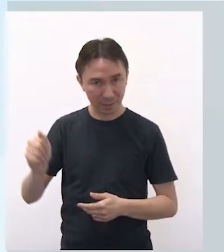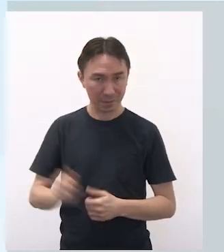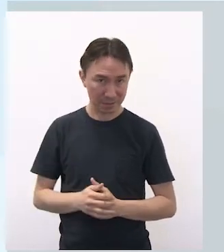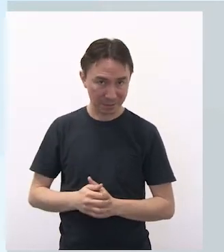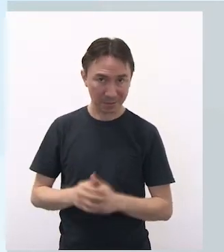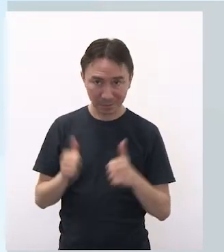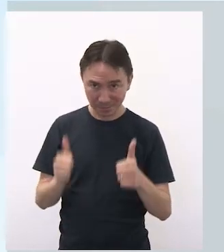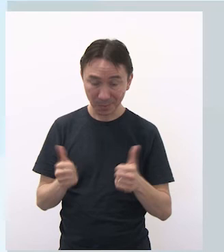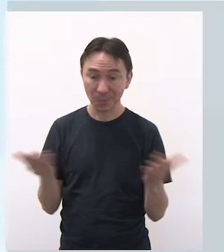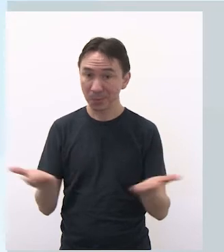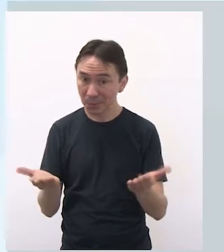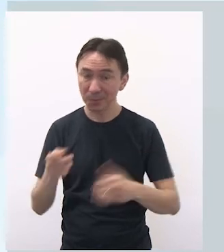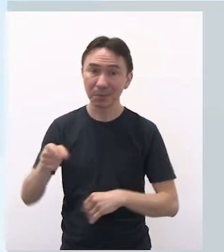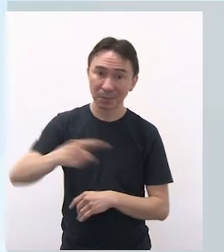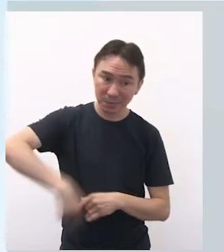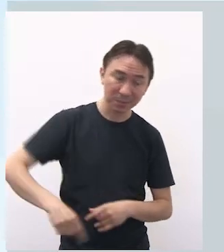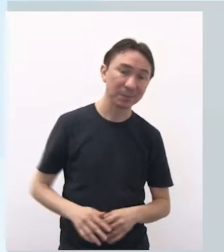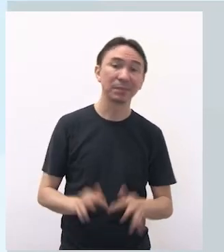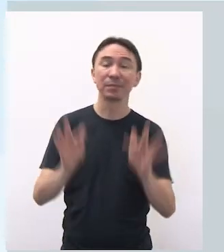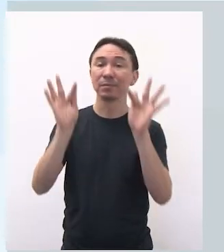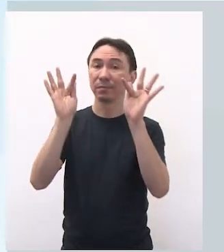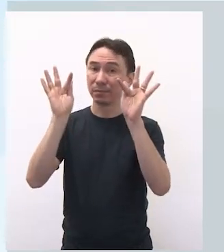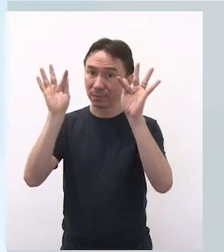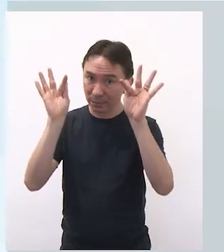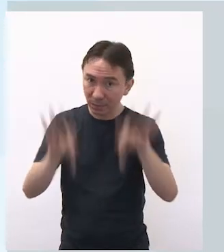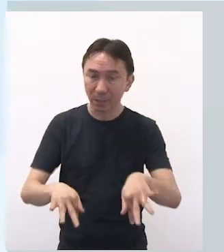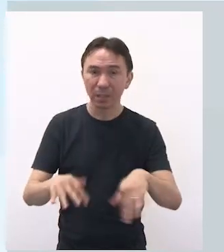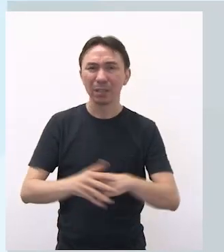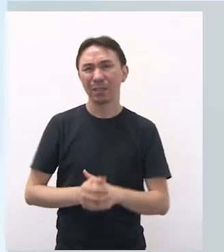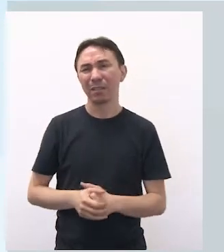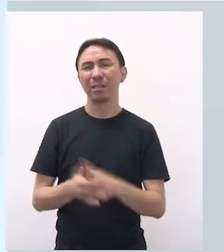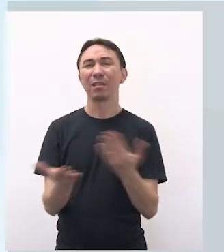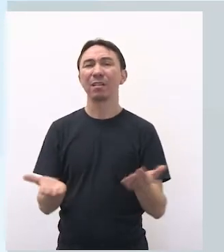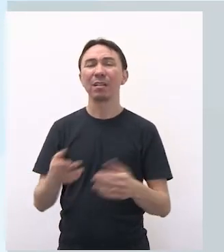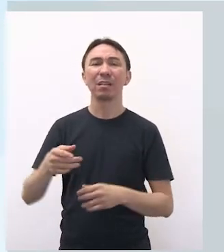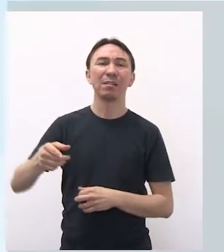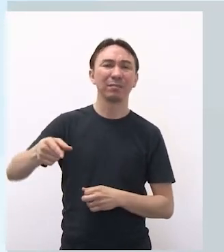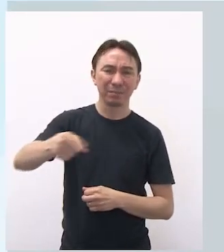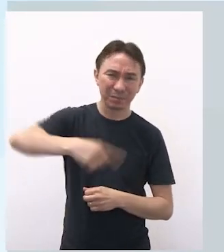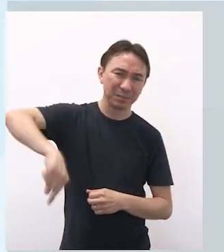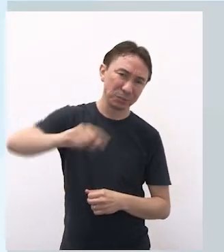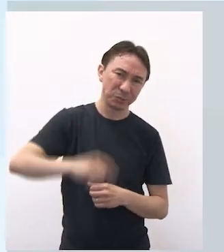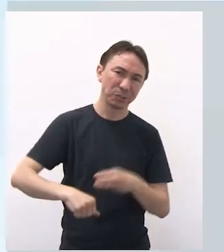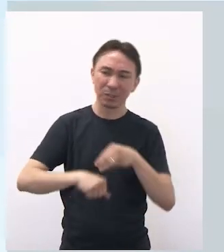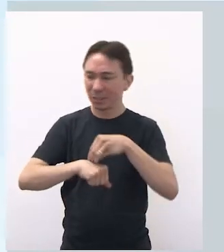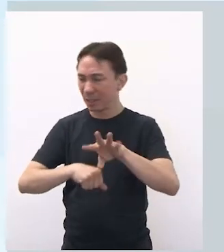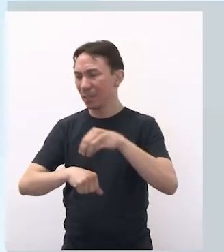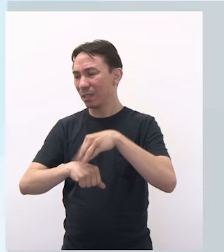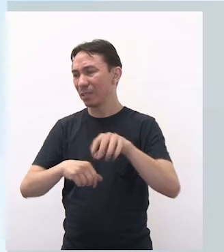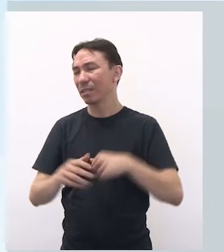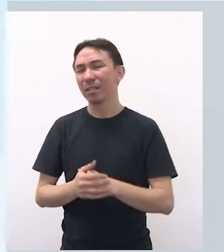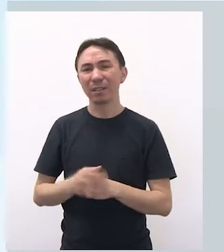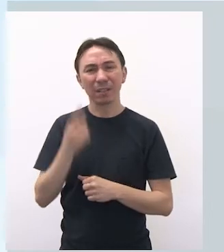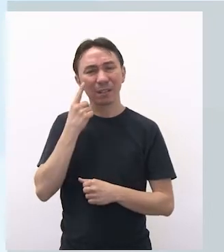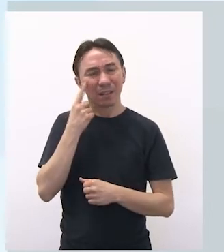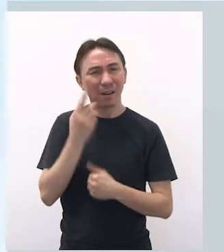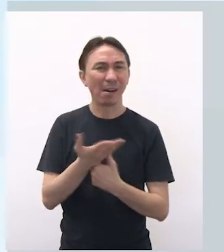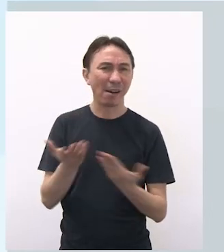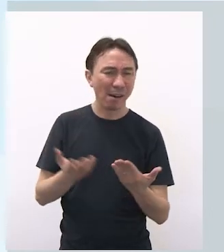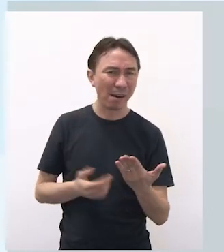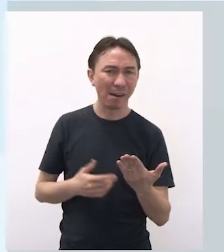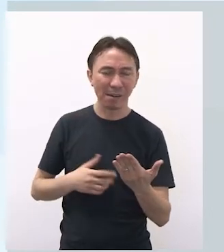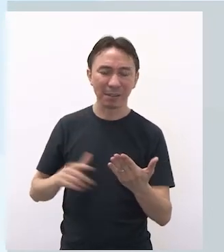momento de hoje. Espero que vocês aproveitem algumas dicas, aproveitem do nosso diálogo para